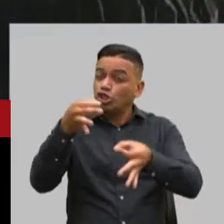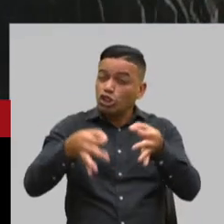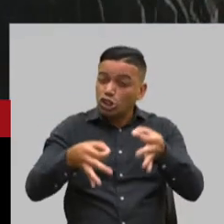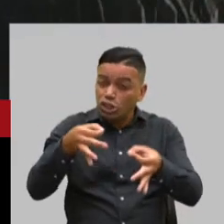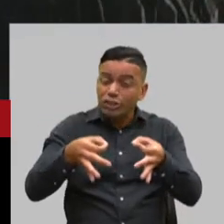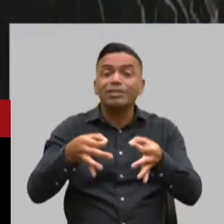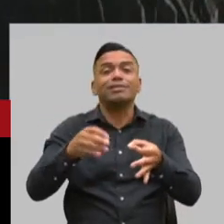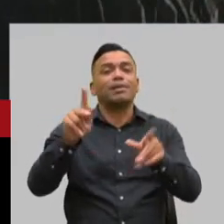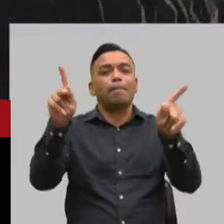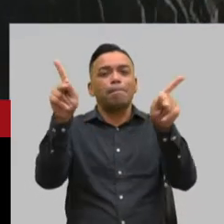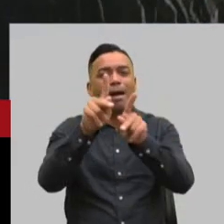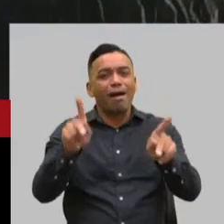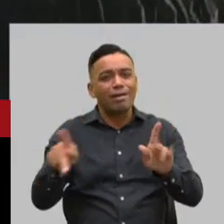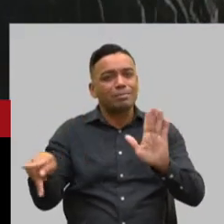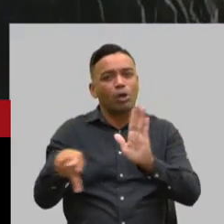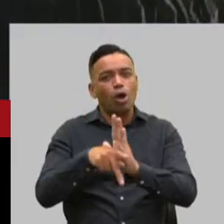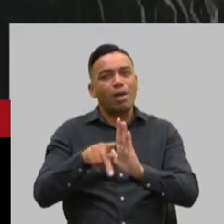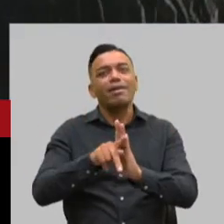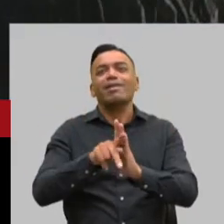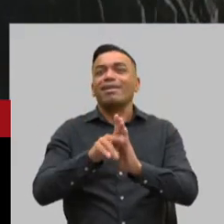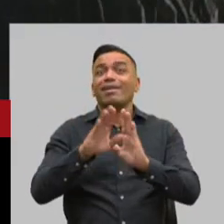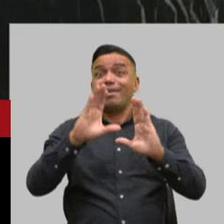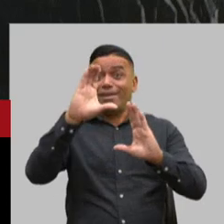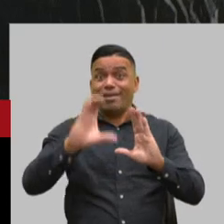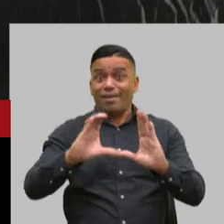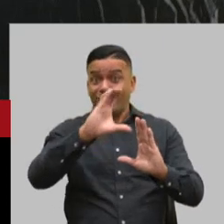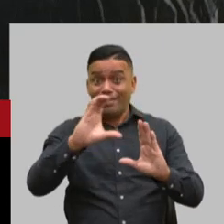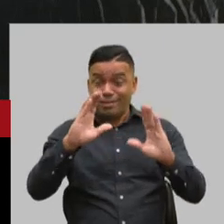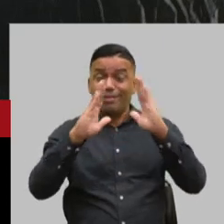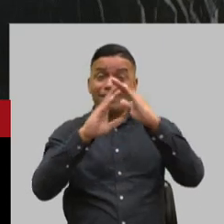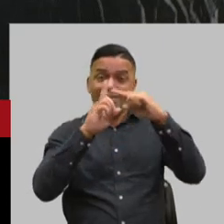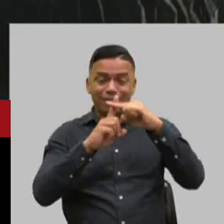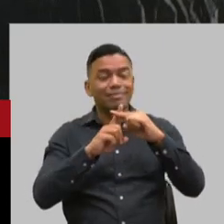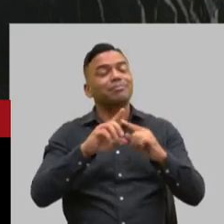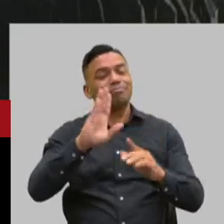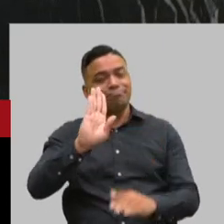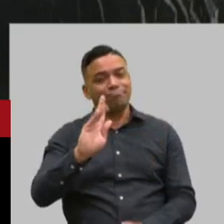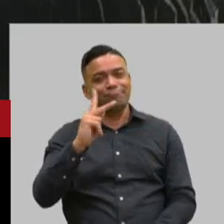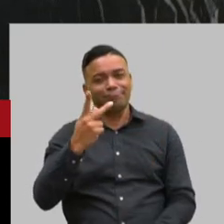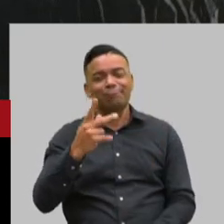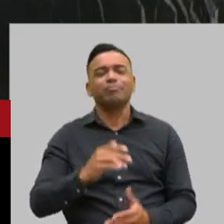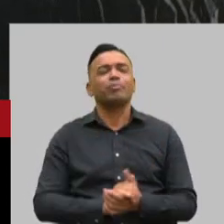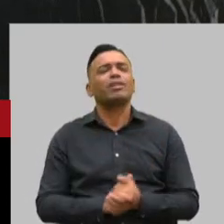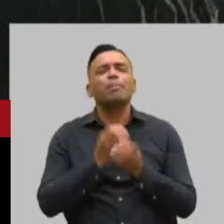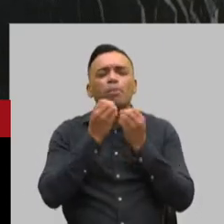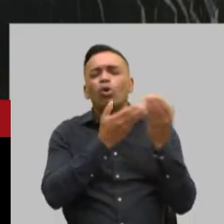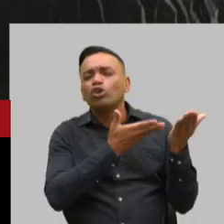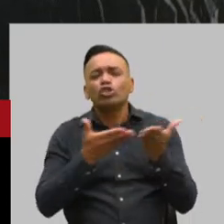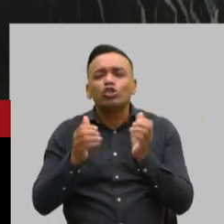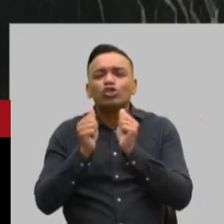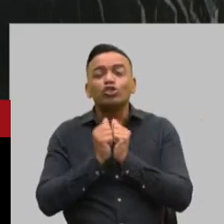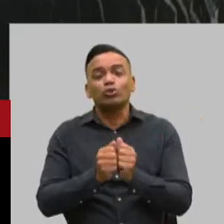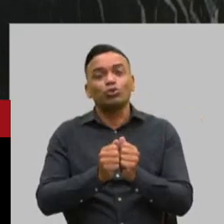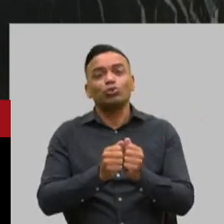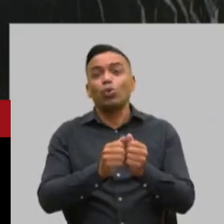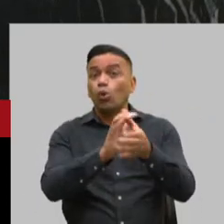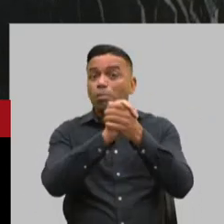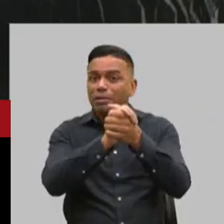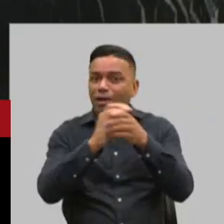Arquidiocese de Belo Horizonte, é muito bom tê-lo aqui conosco. Cumprimentar também o excelentíssimo